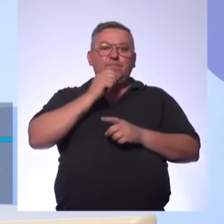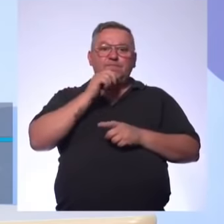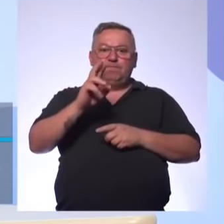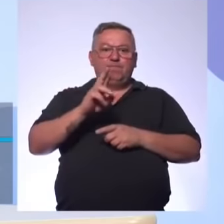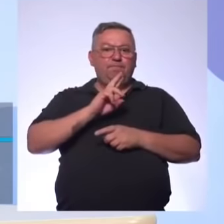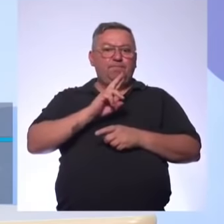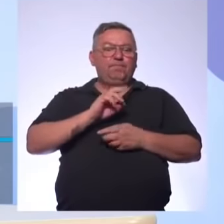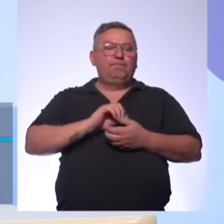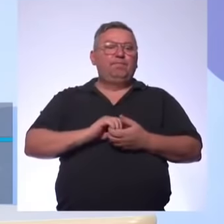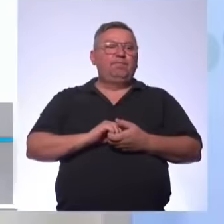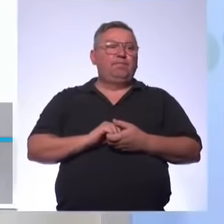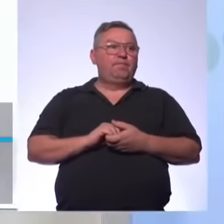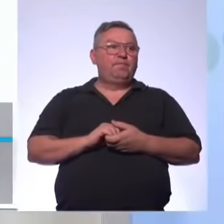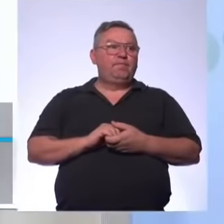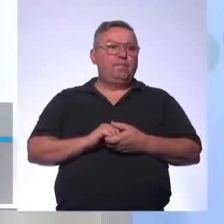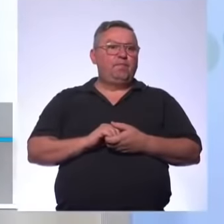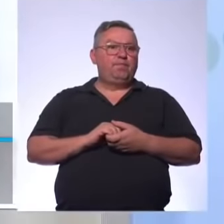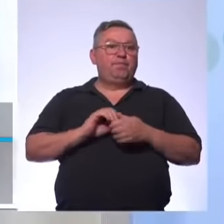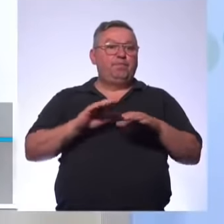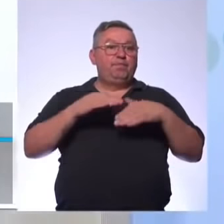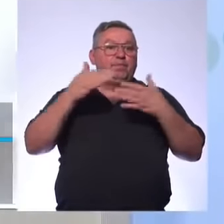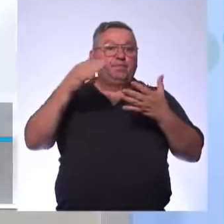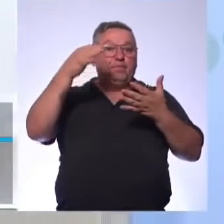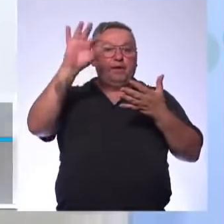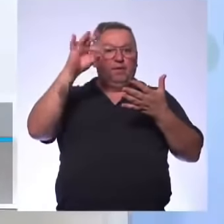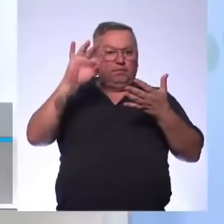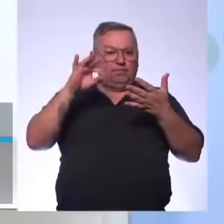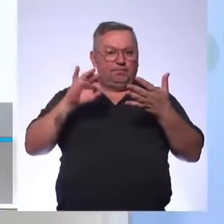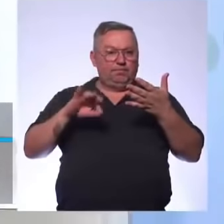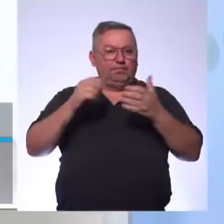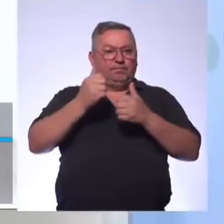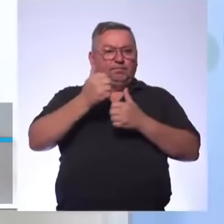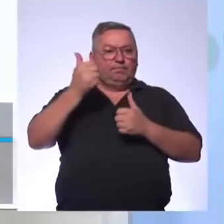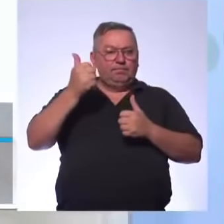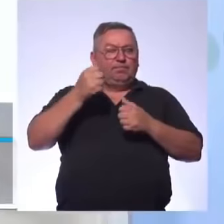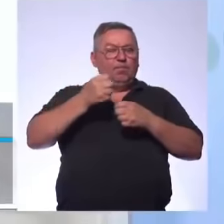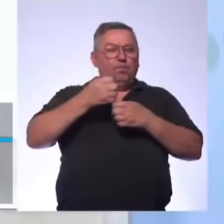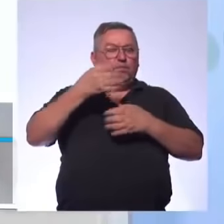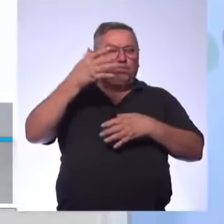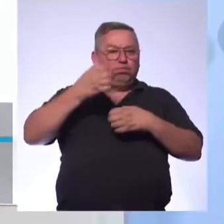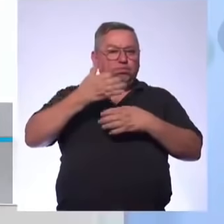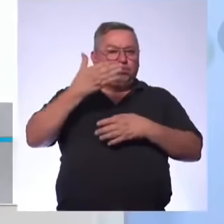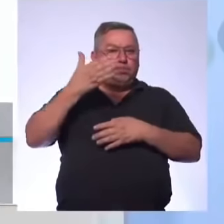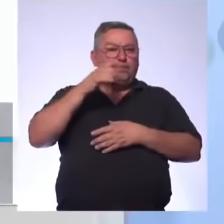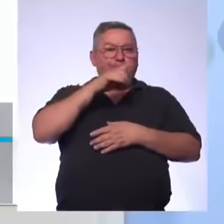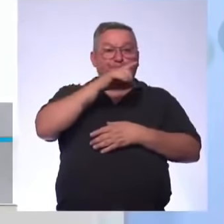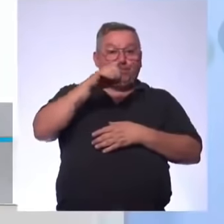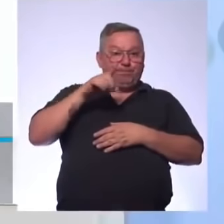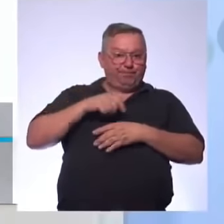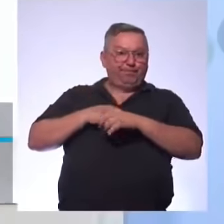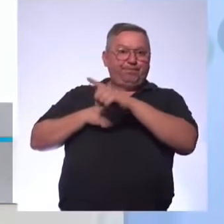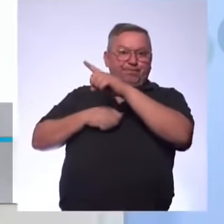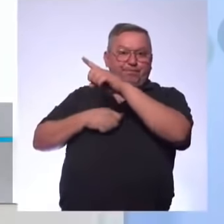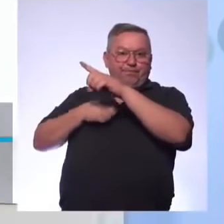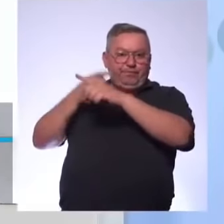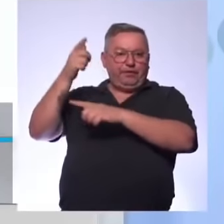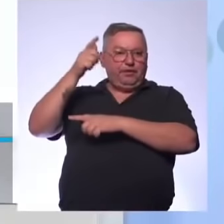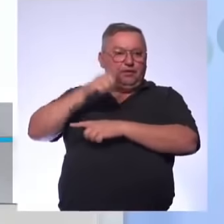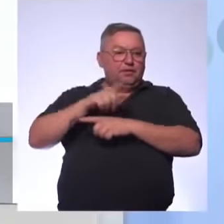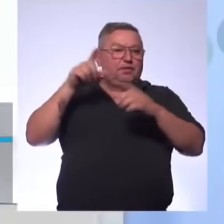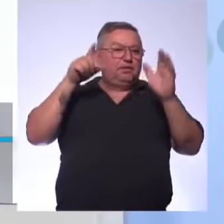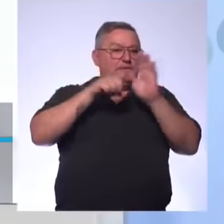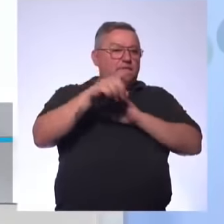não consegui responder Antônia Ok então quanto eu corrijo aqui o diretor vai abrir os sete enquanto eu corrijo aqui novamente